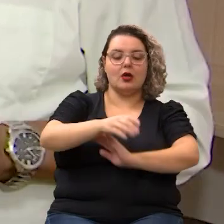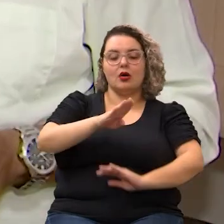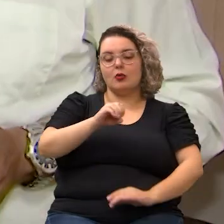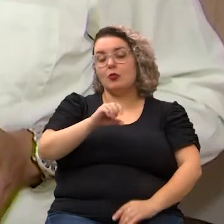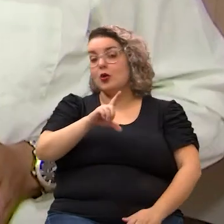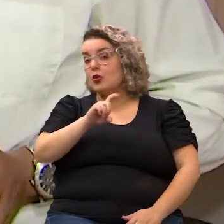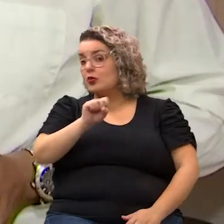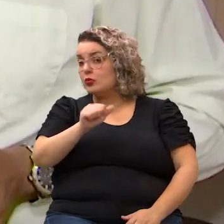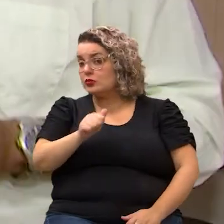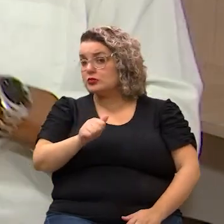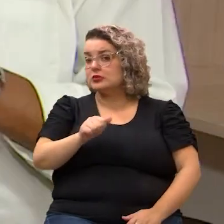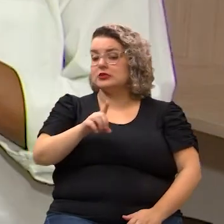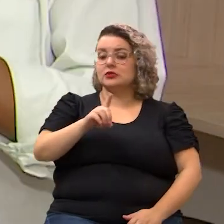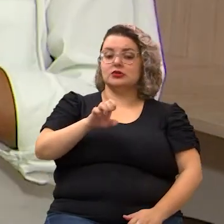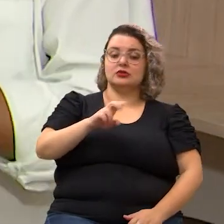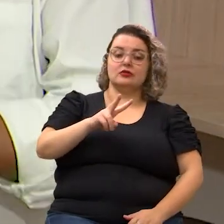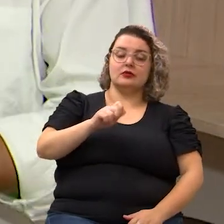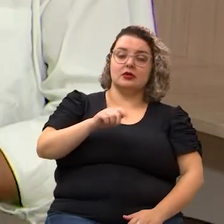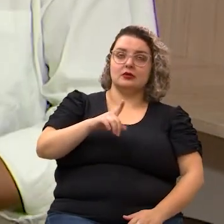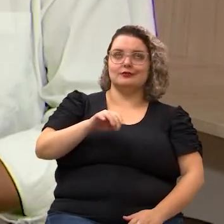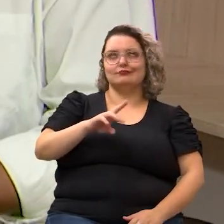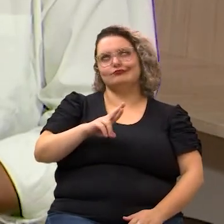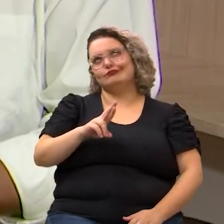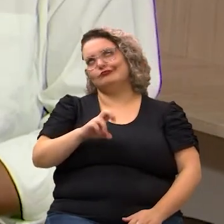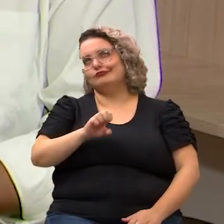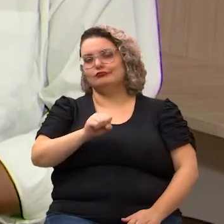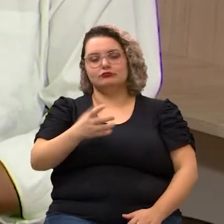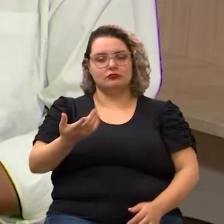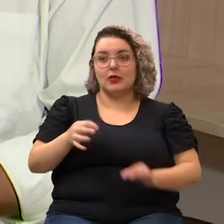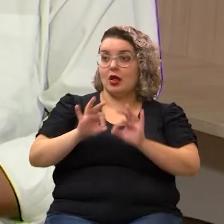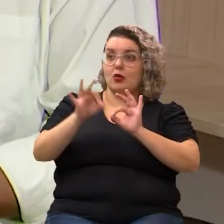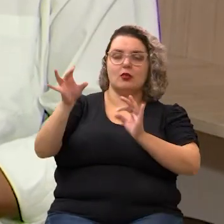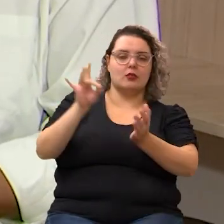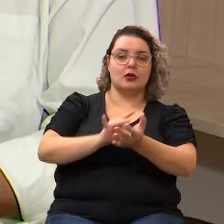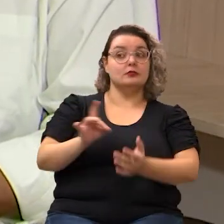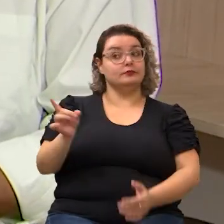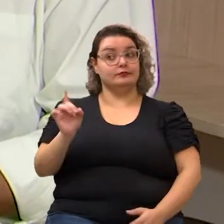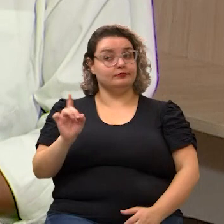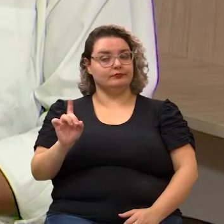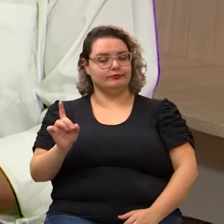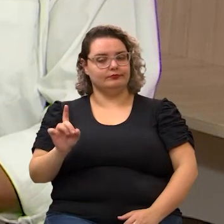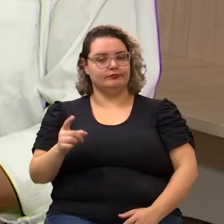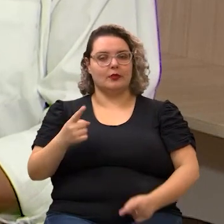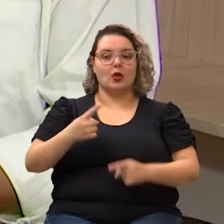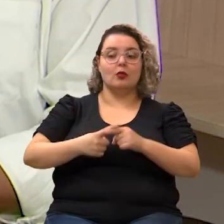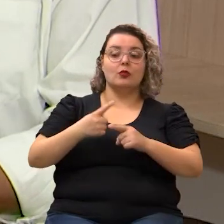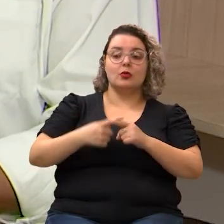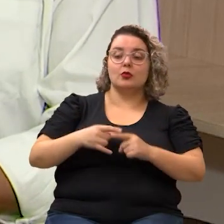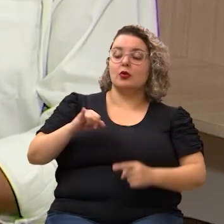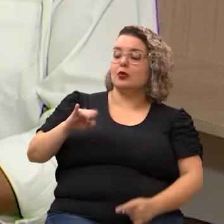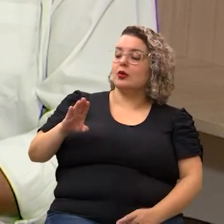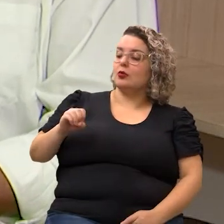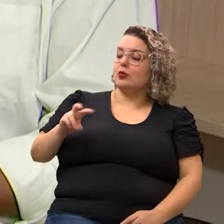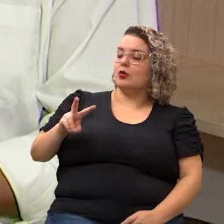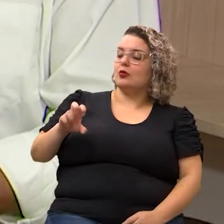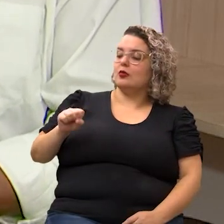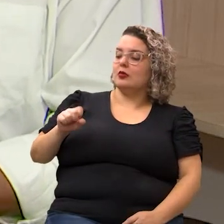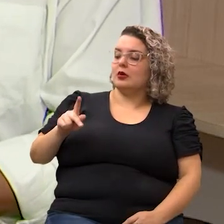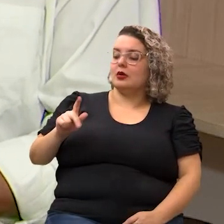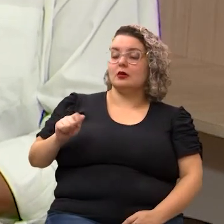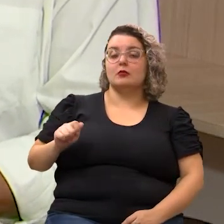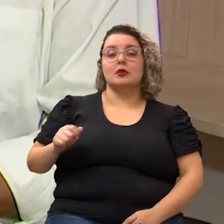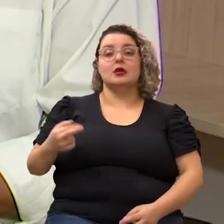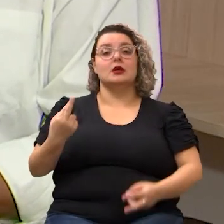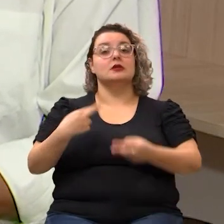de Valores e fala, isso está muito longe da minha realidade, não está não. Por quê? O Ibovespa